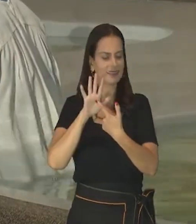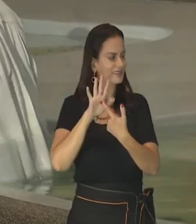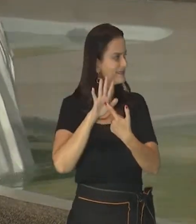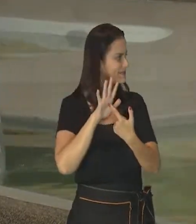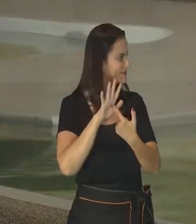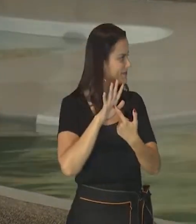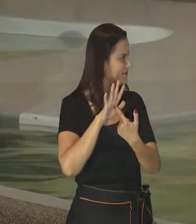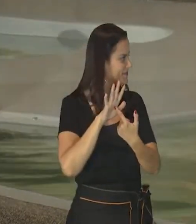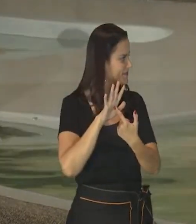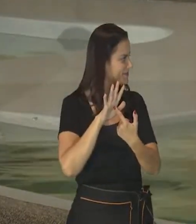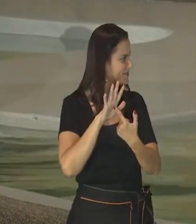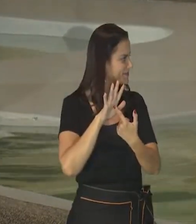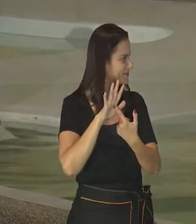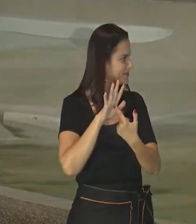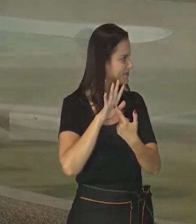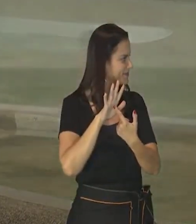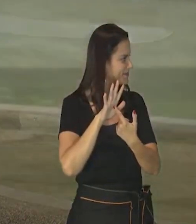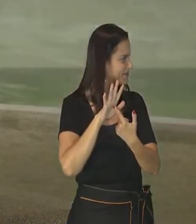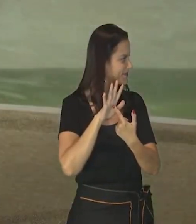lado.